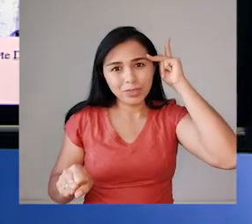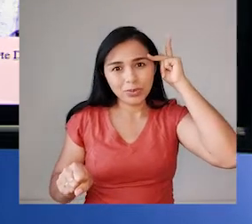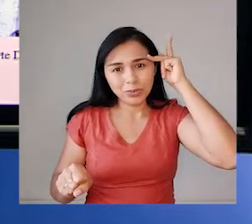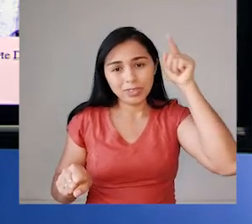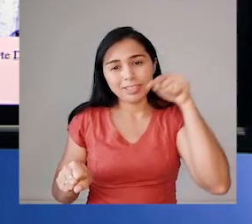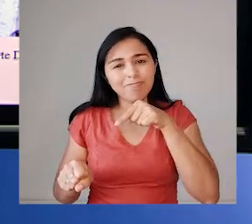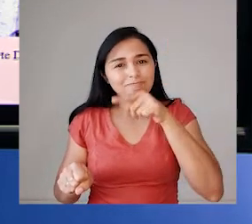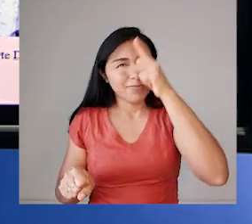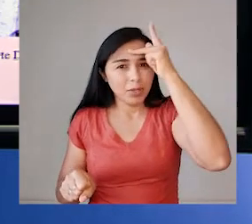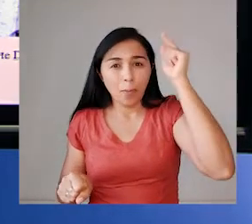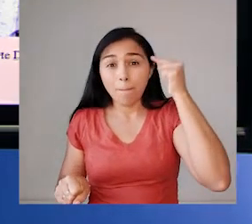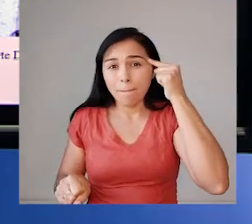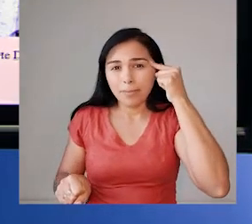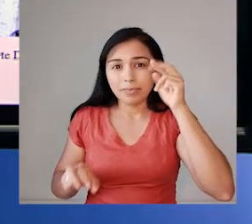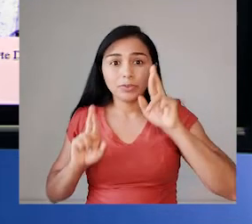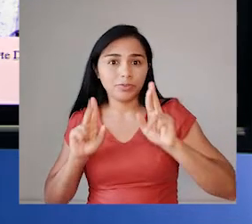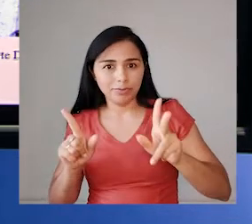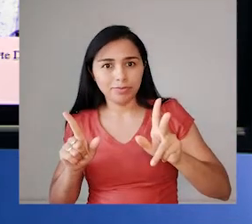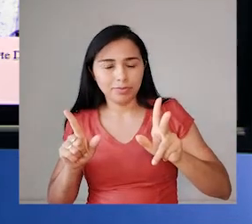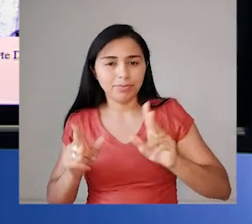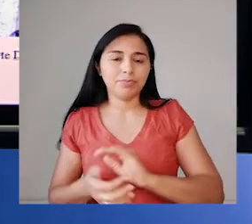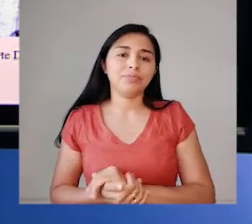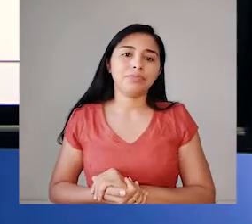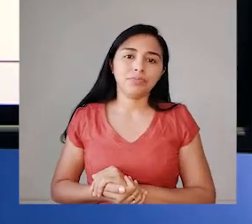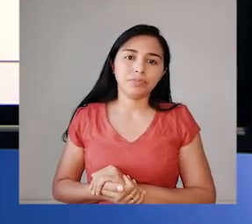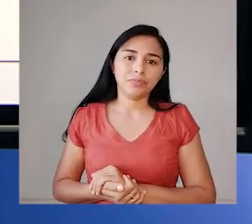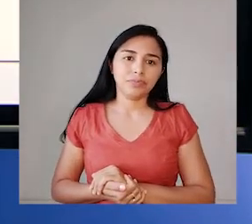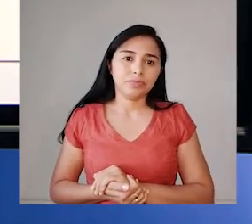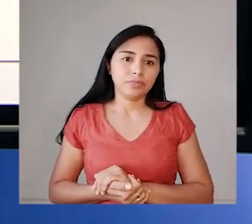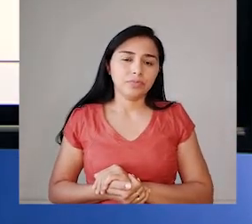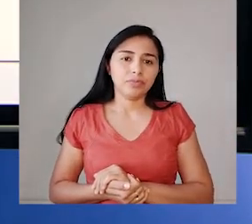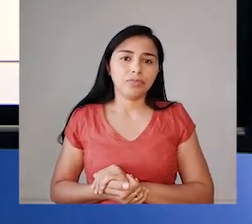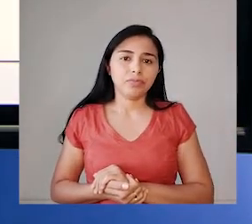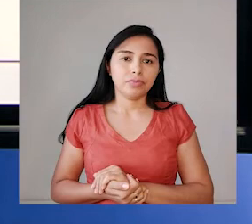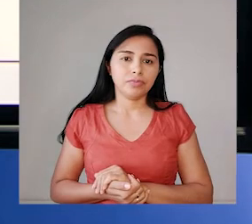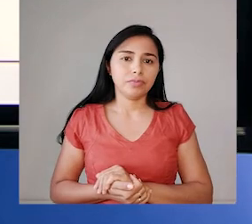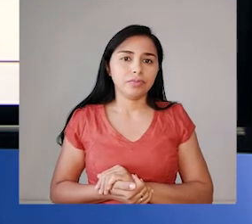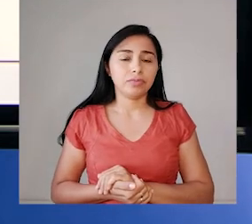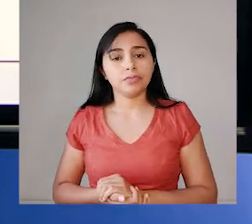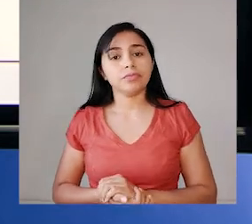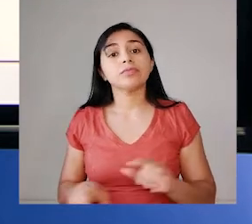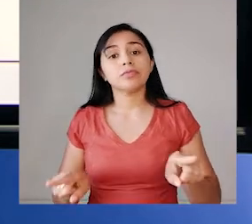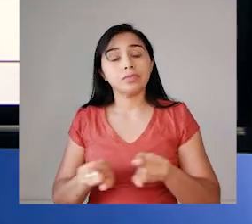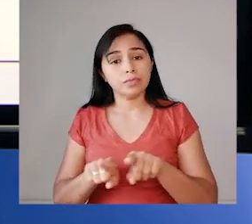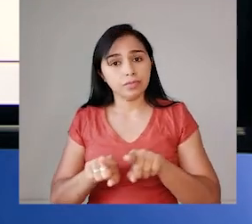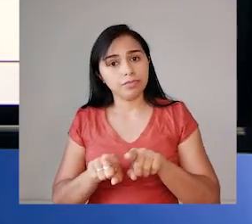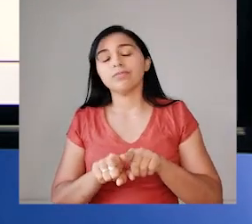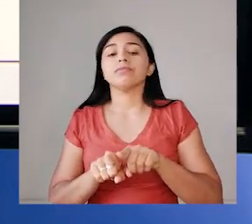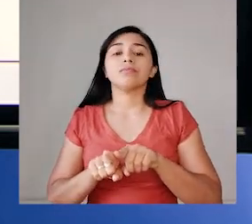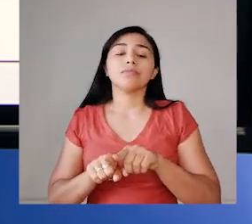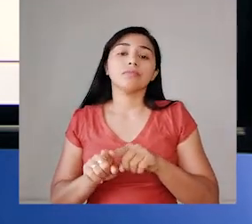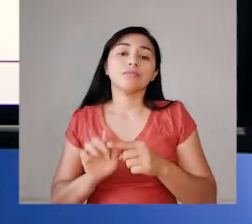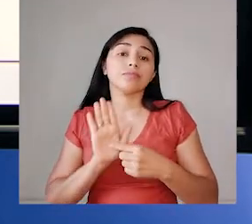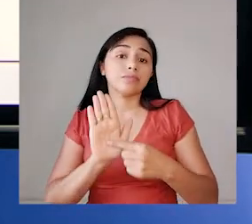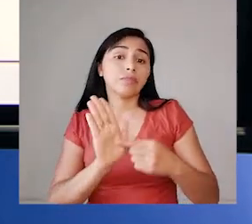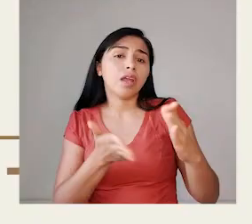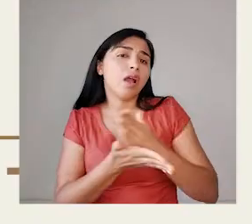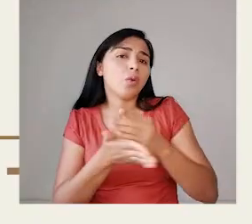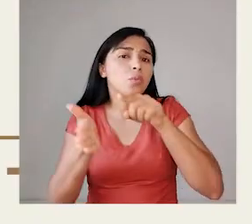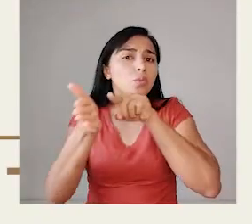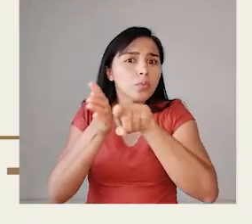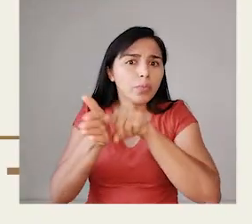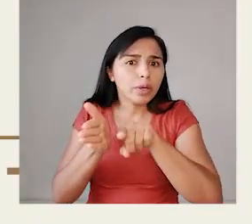pré-estabelecido. Tá bom? Eu trouxe para a sequência alguns questionamentos, mas que também são